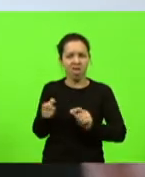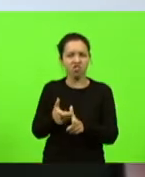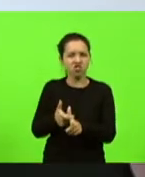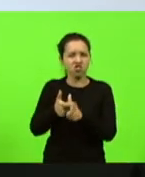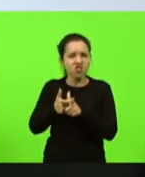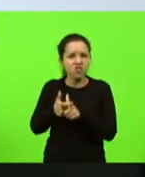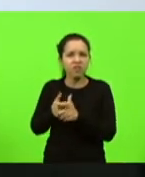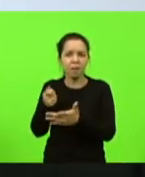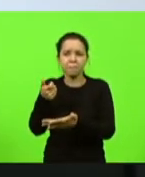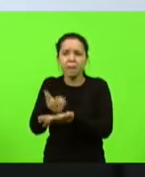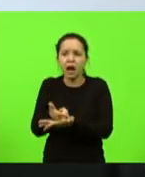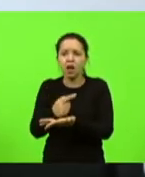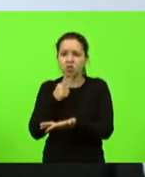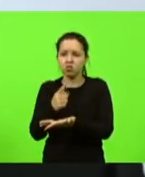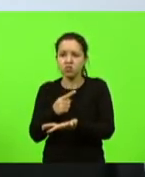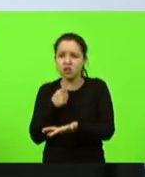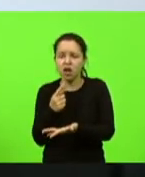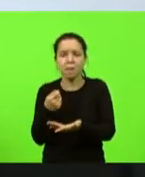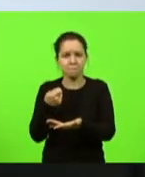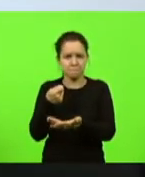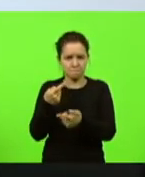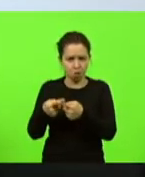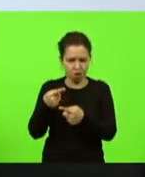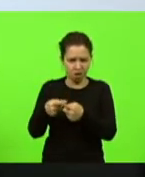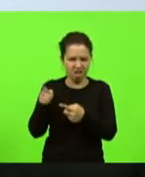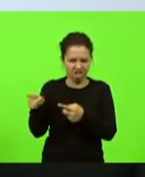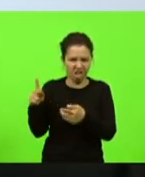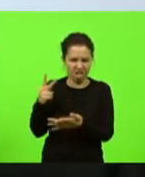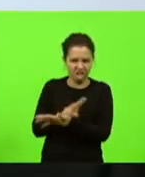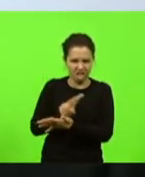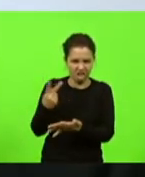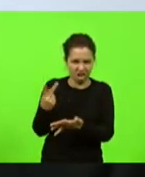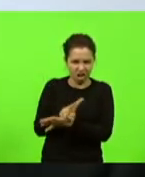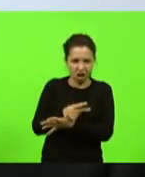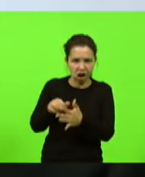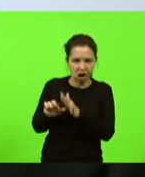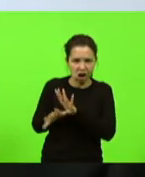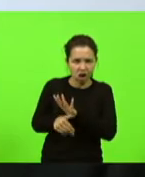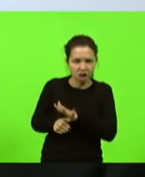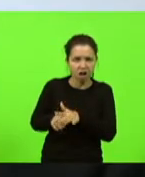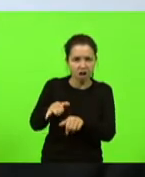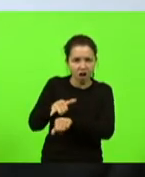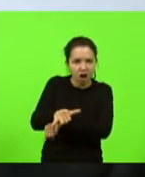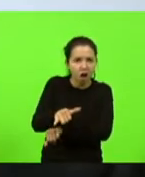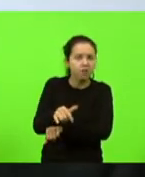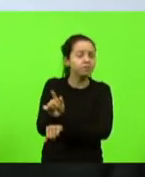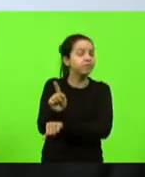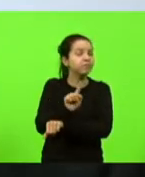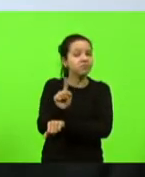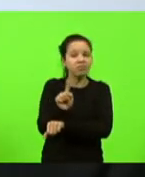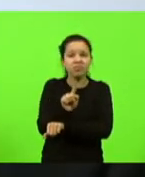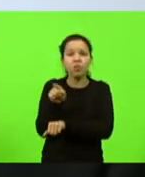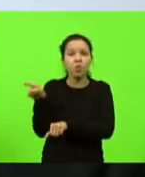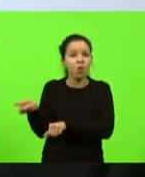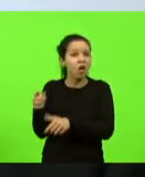porque ele não quer pagar. Ele quer pagar, só que não pôde pagar. Foi fechada a empresa